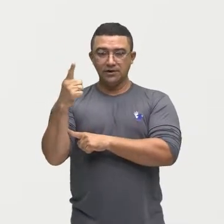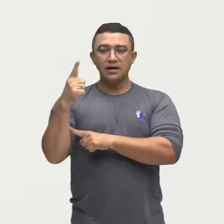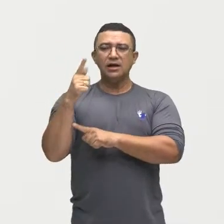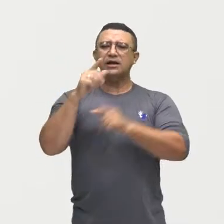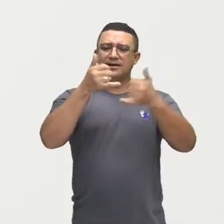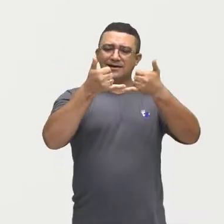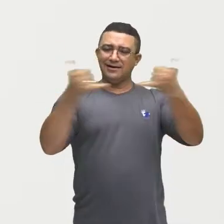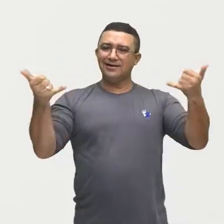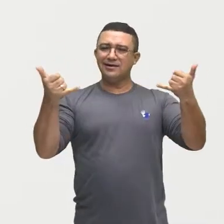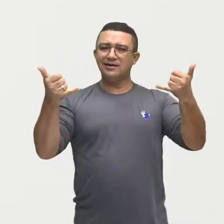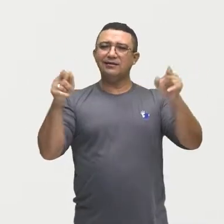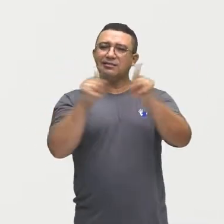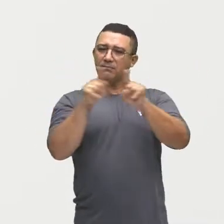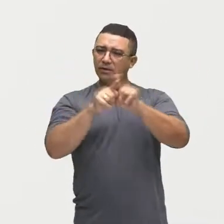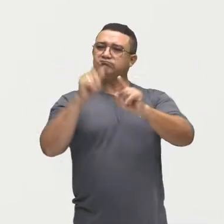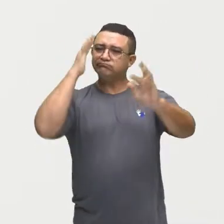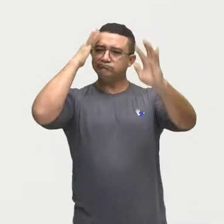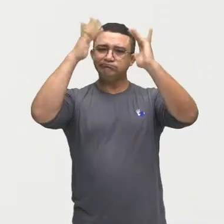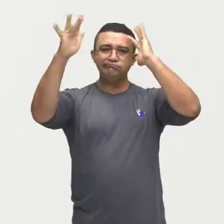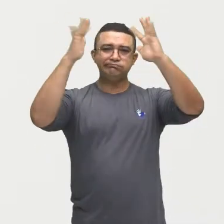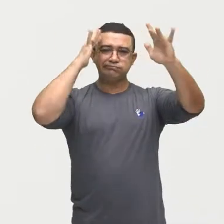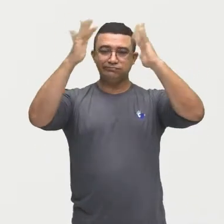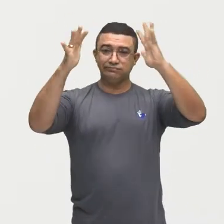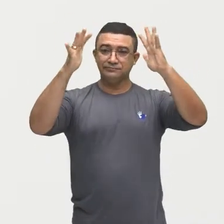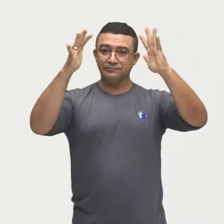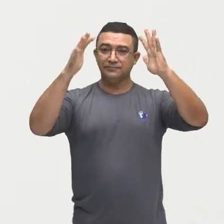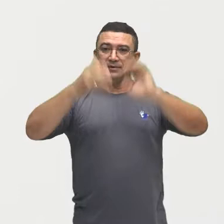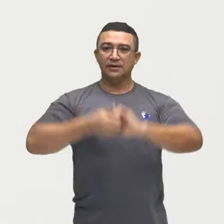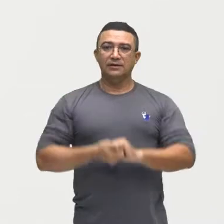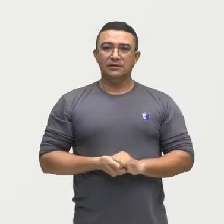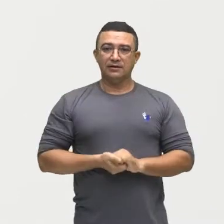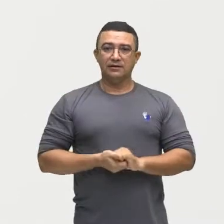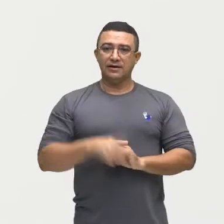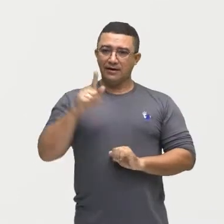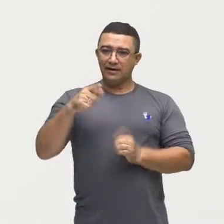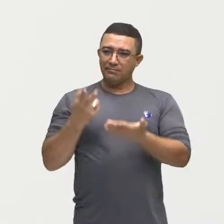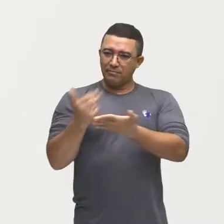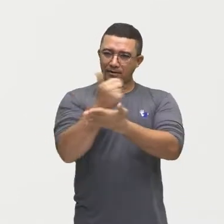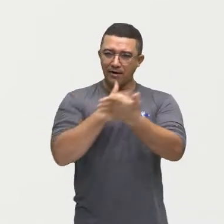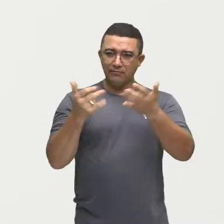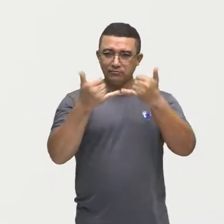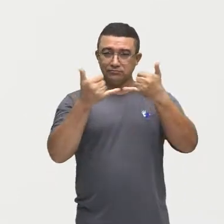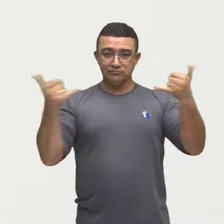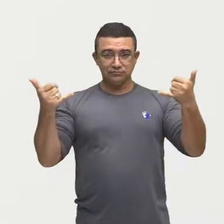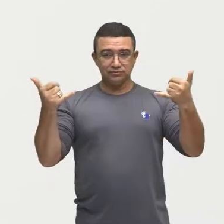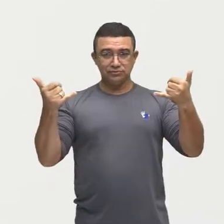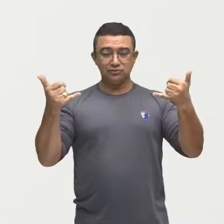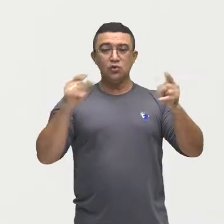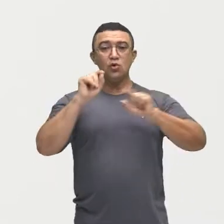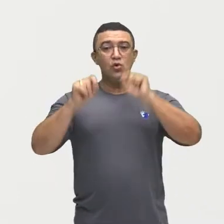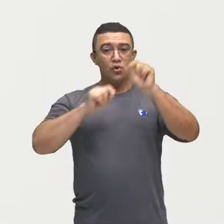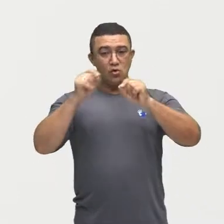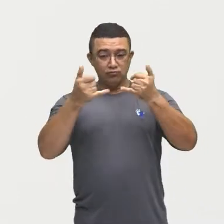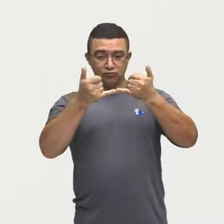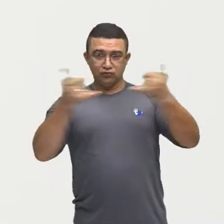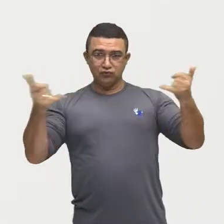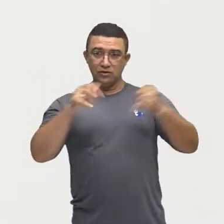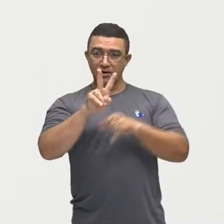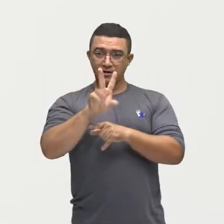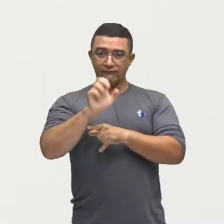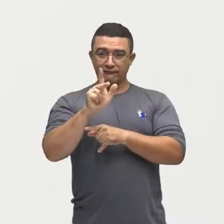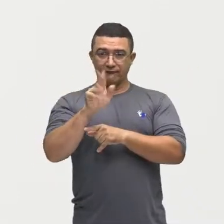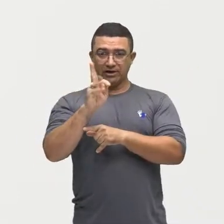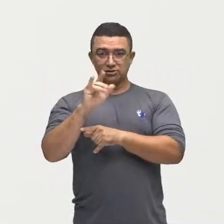imaginárias, né, como a gente viu anteriormente, elas já vão ser traçadas em outro sentido, olha, que é no sentido vertical.